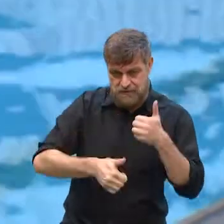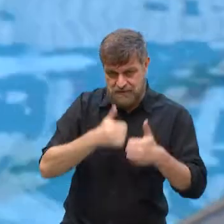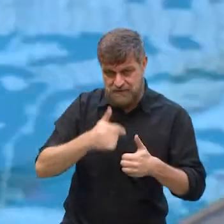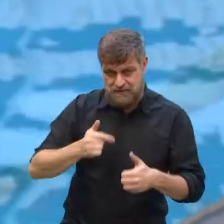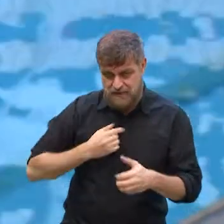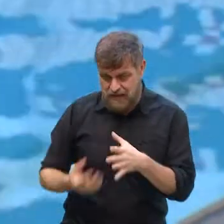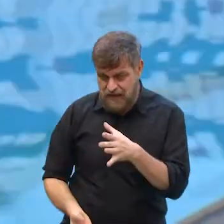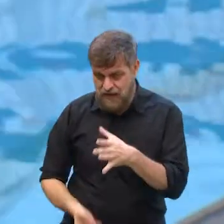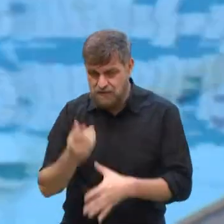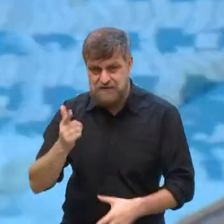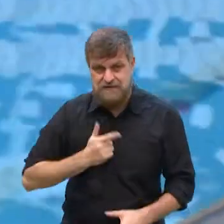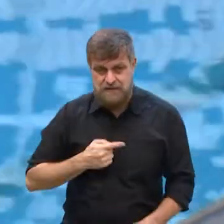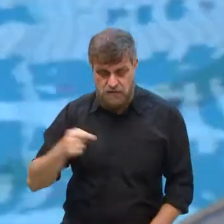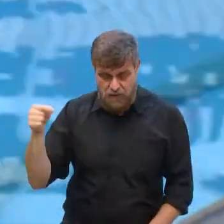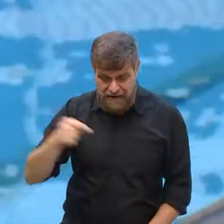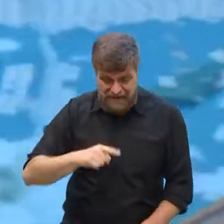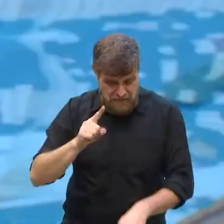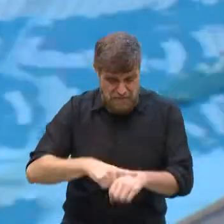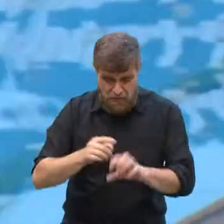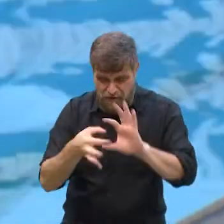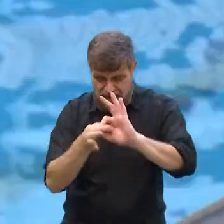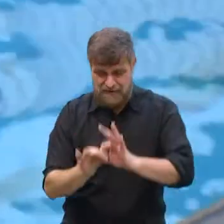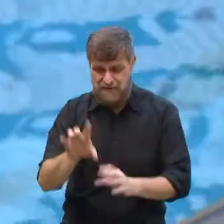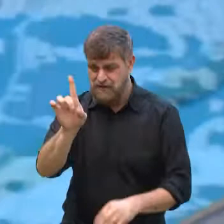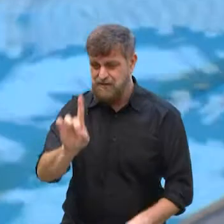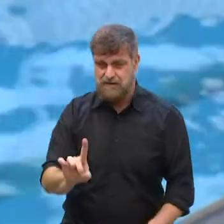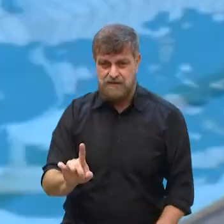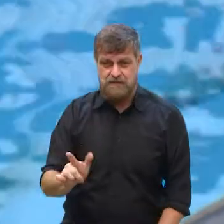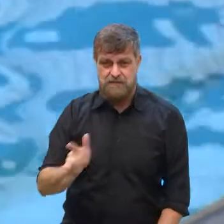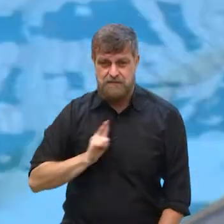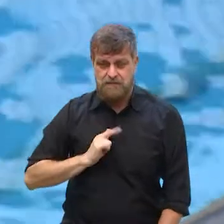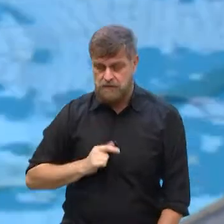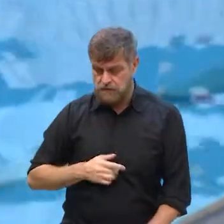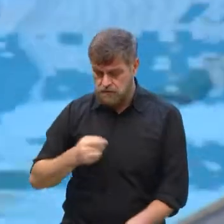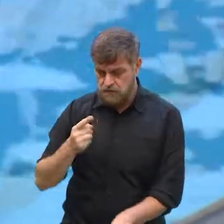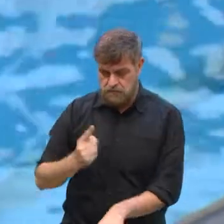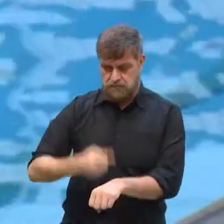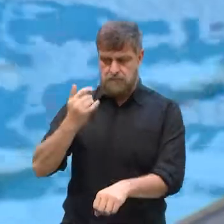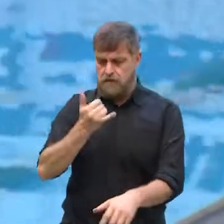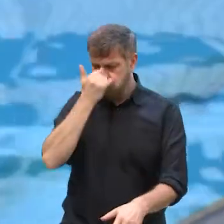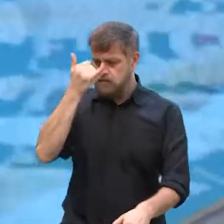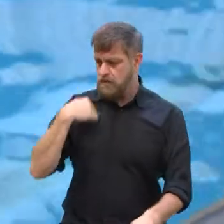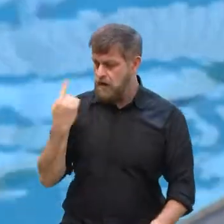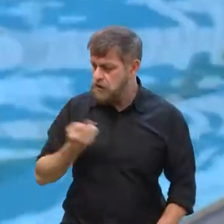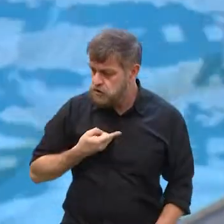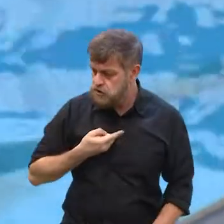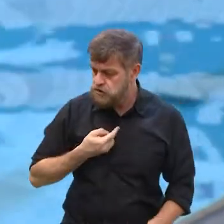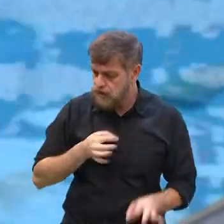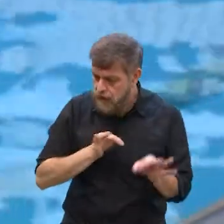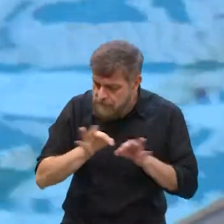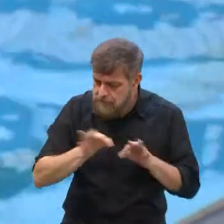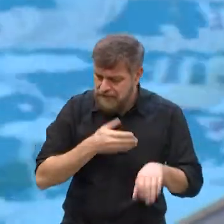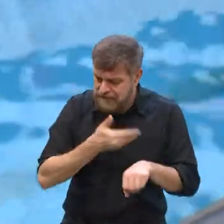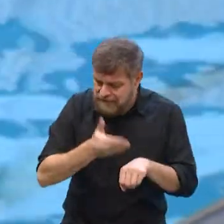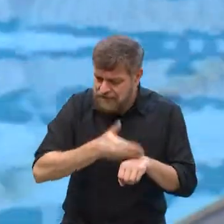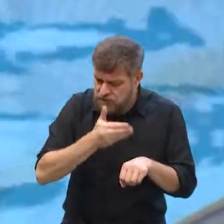um ciclo paralímpico. Então, assim, se você vem numa mudança no meio de um ciclo onde a gente já está programando muita coisa